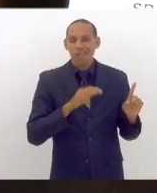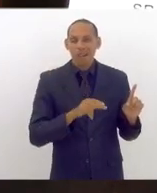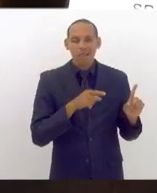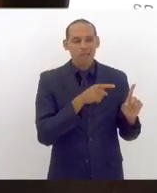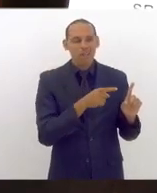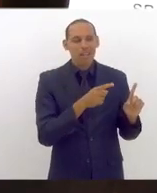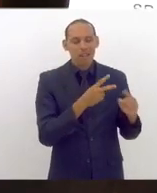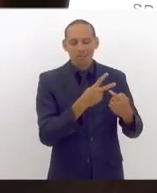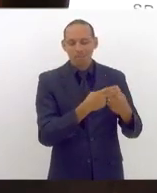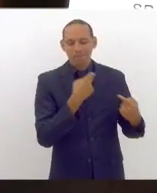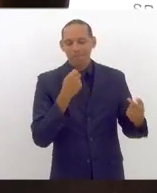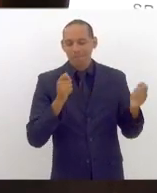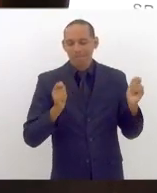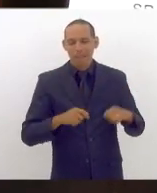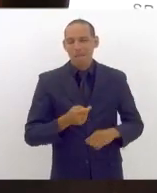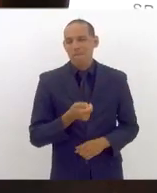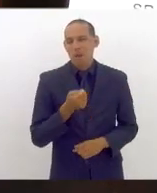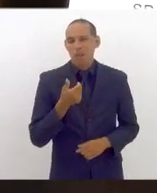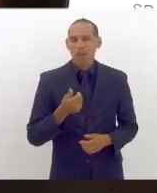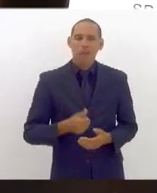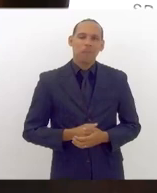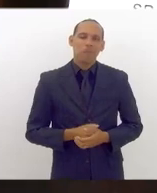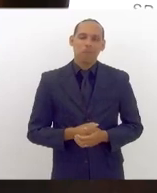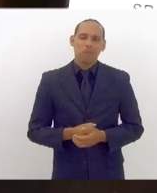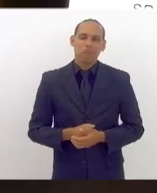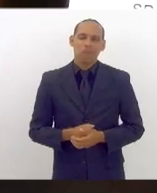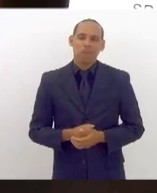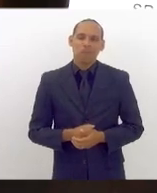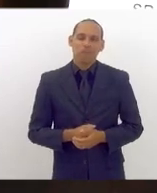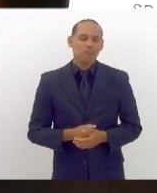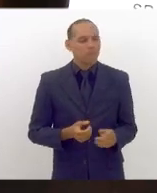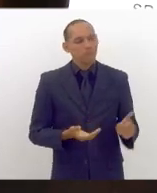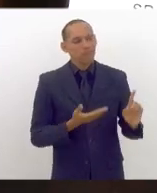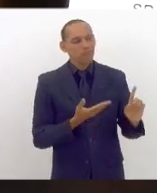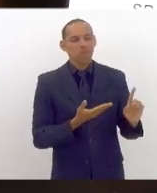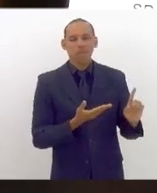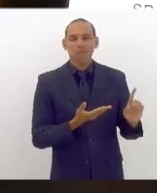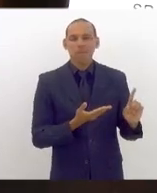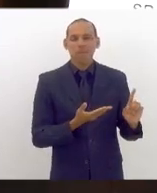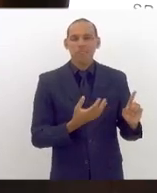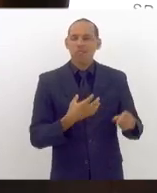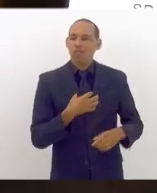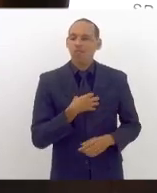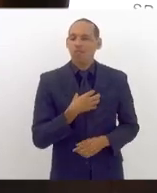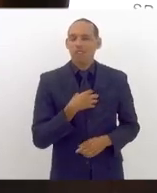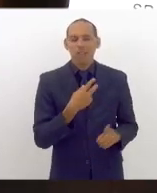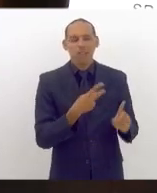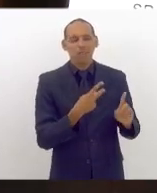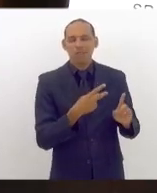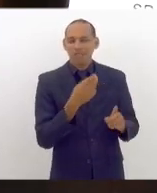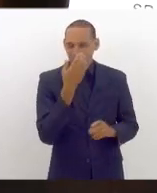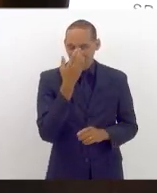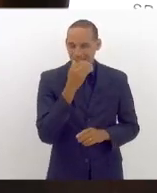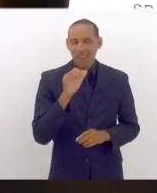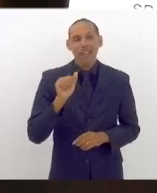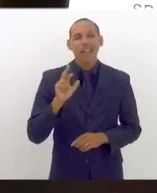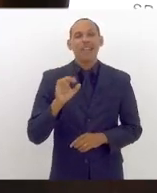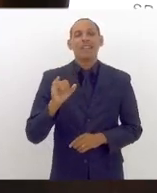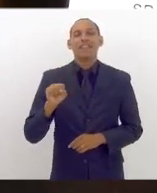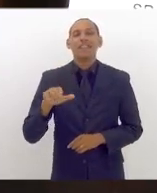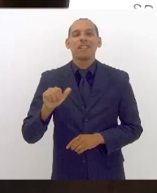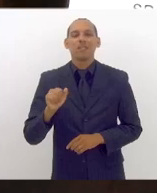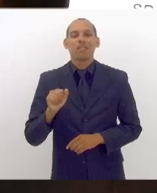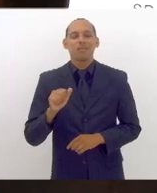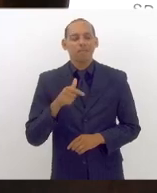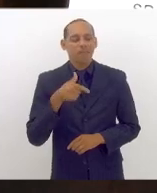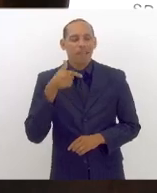né poucas pessoas assim e ele realmente com esse jeito né com esse carisma e eu sinto quanto